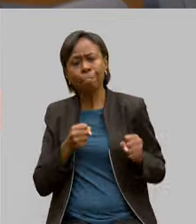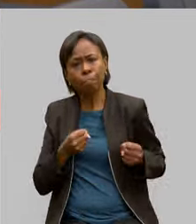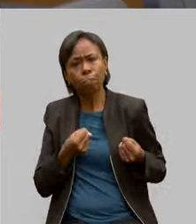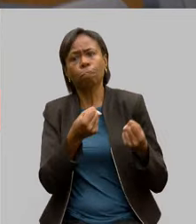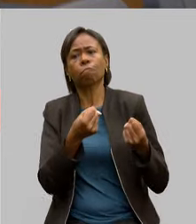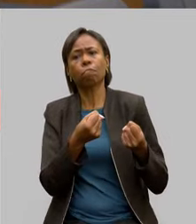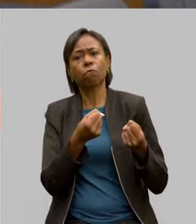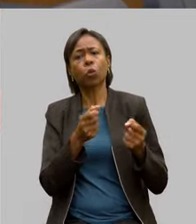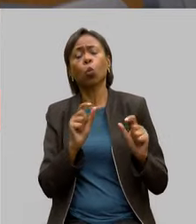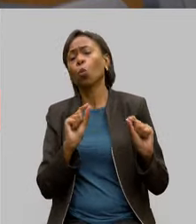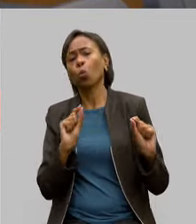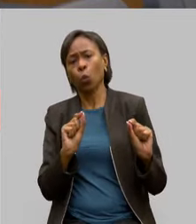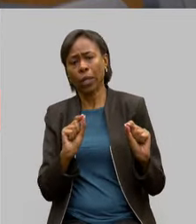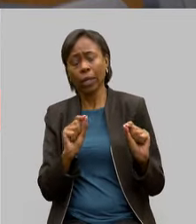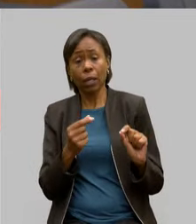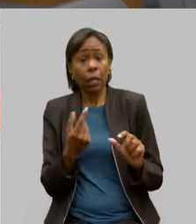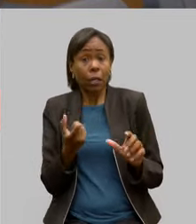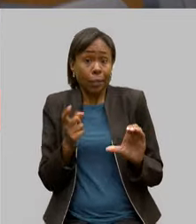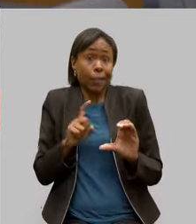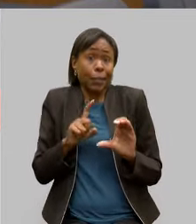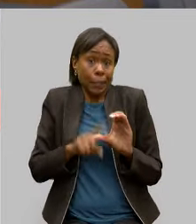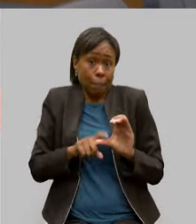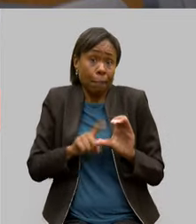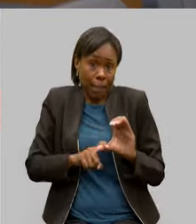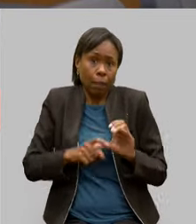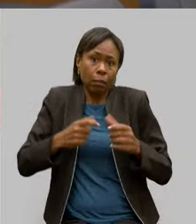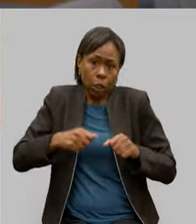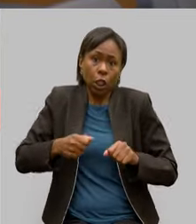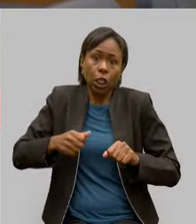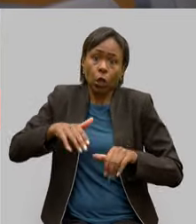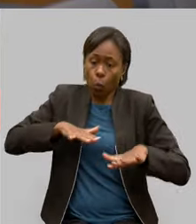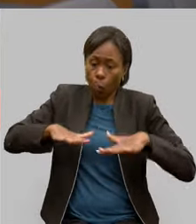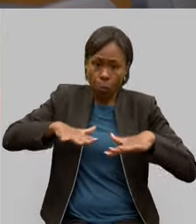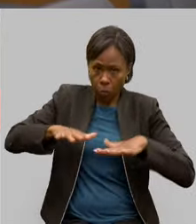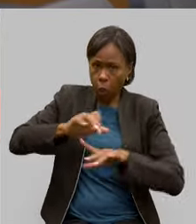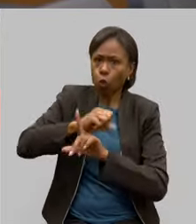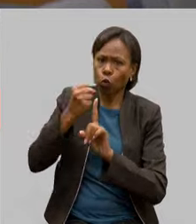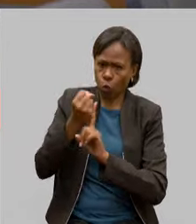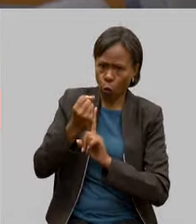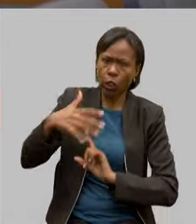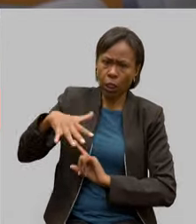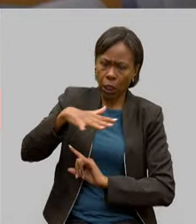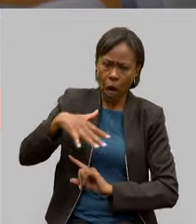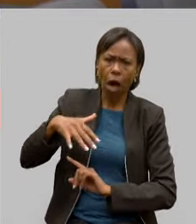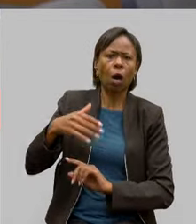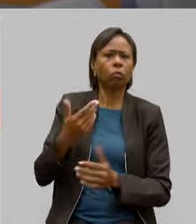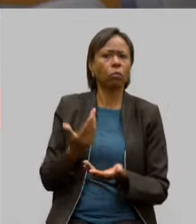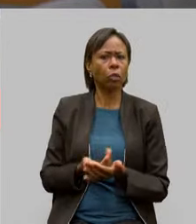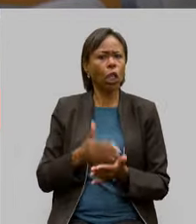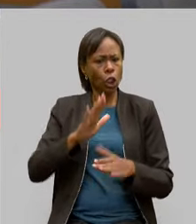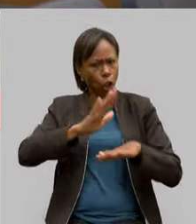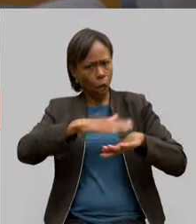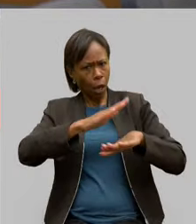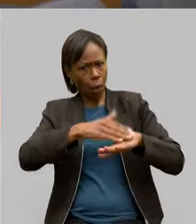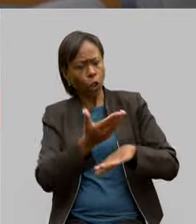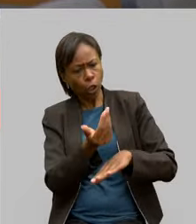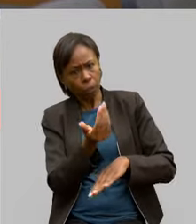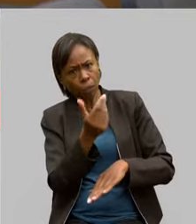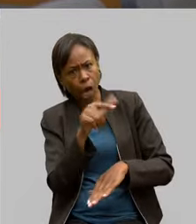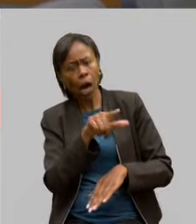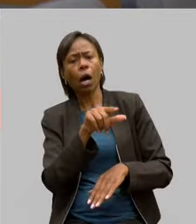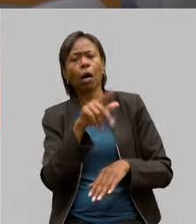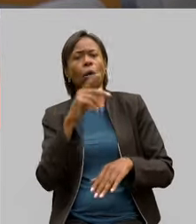porque nós dependemos do movimento social bater na porta do deputado conversar com ele de maneira